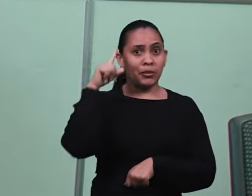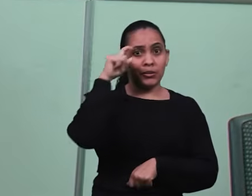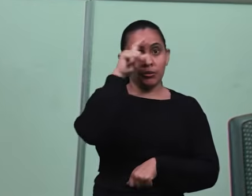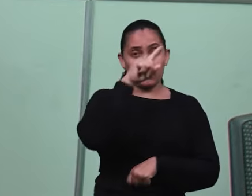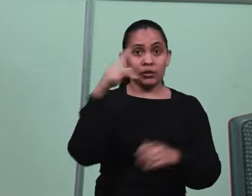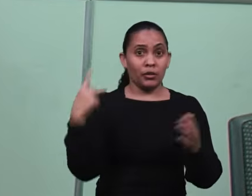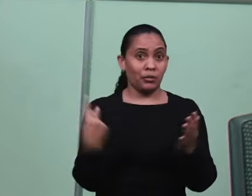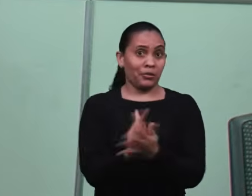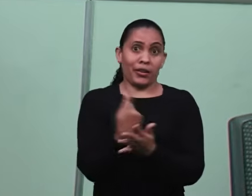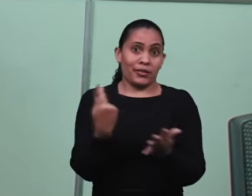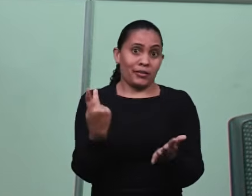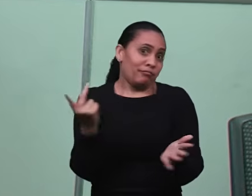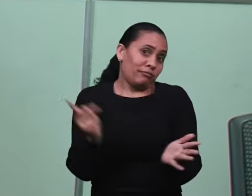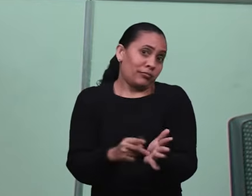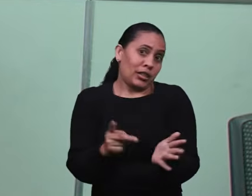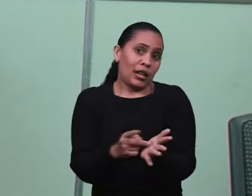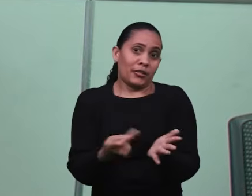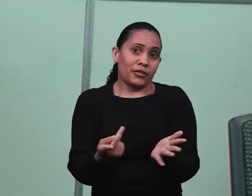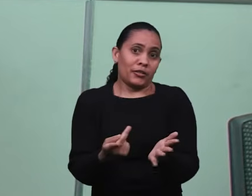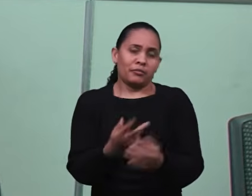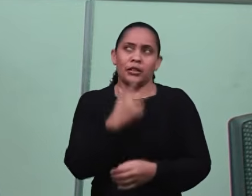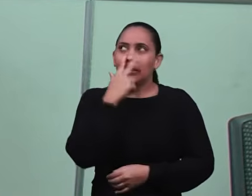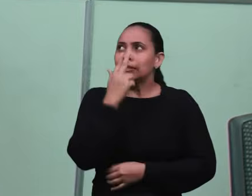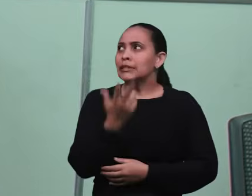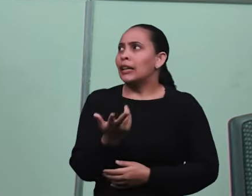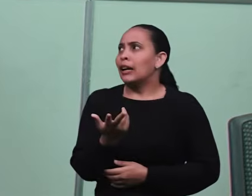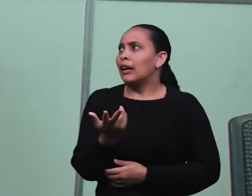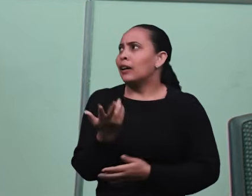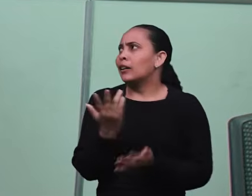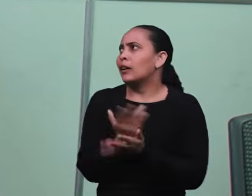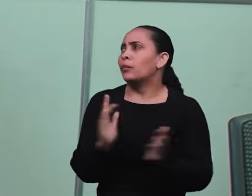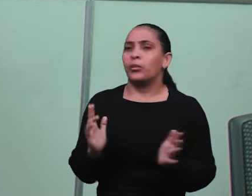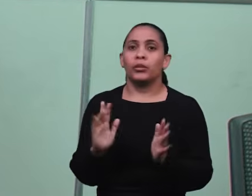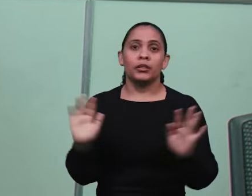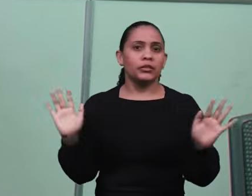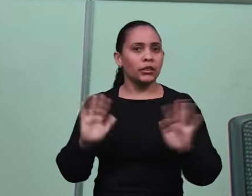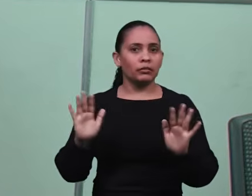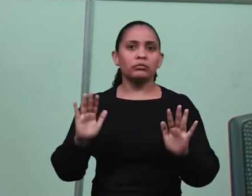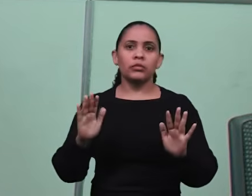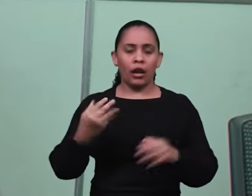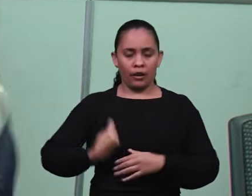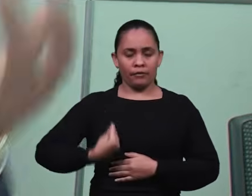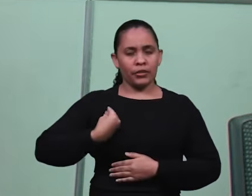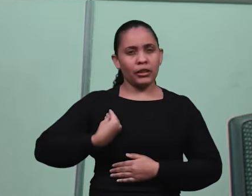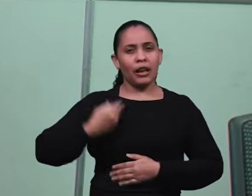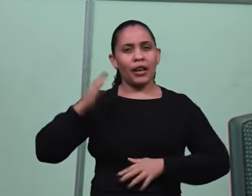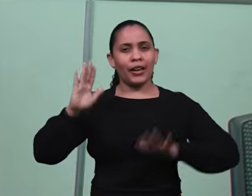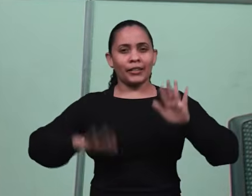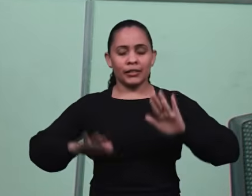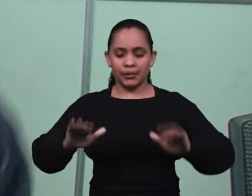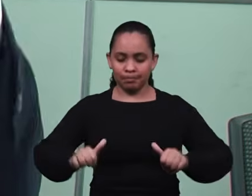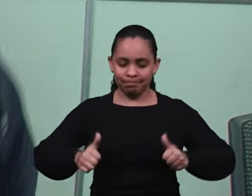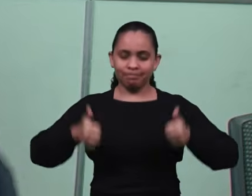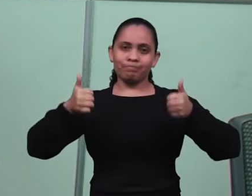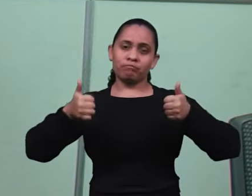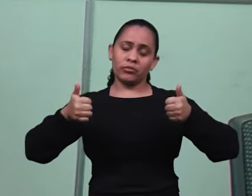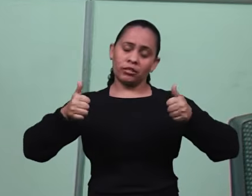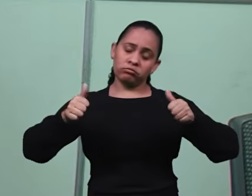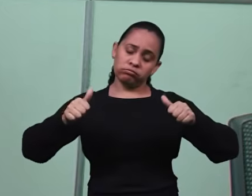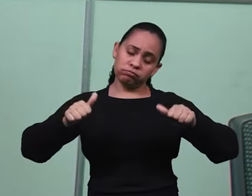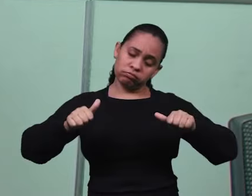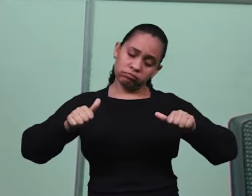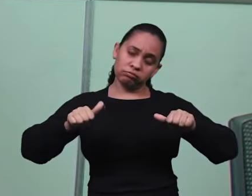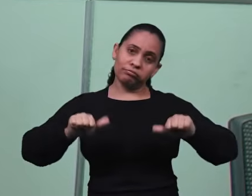batimento cardíaco for linear, é porque você morreu, né? Acabou a vida. Mas enquanto a vida tem altos e baixos. Então, assim na vida financeira, há altos e